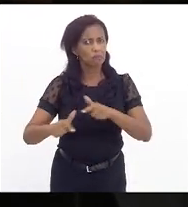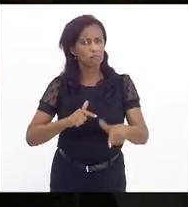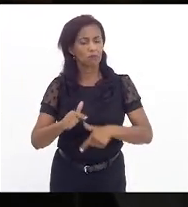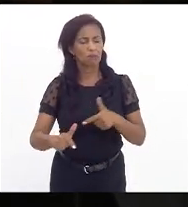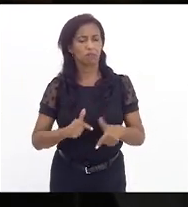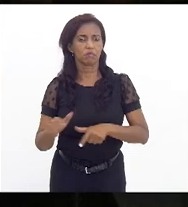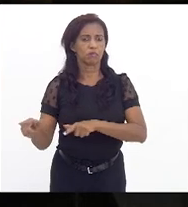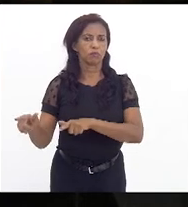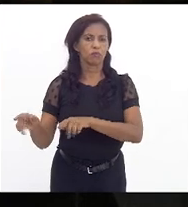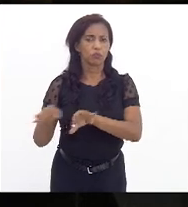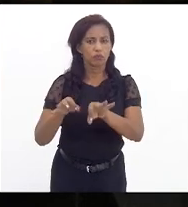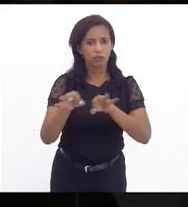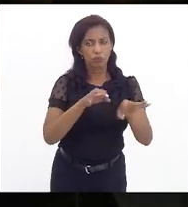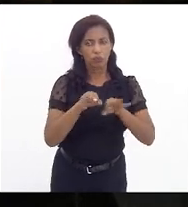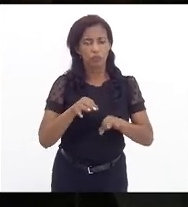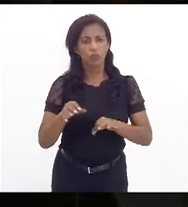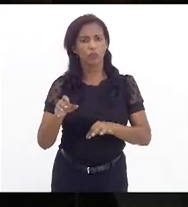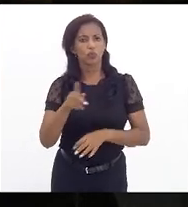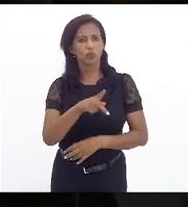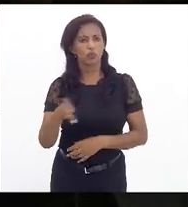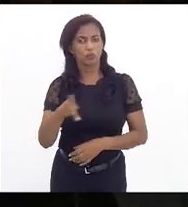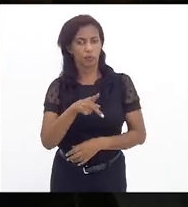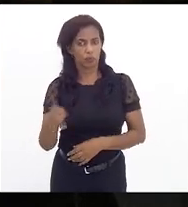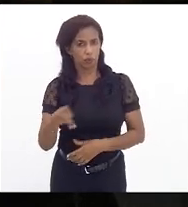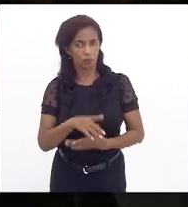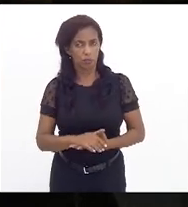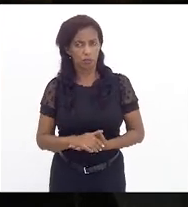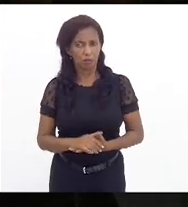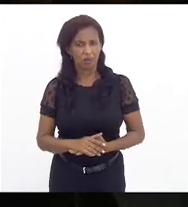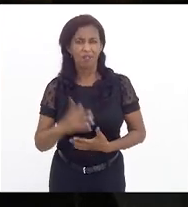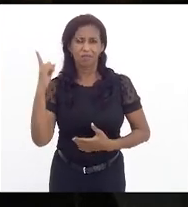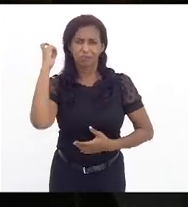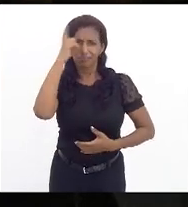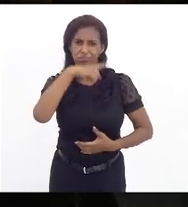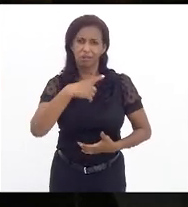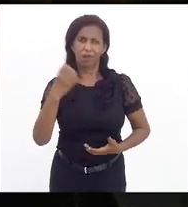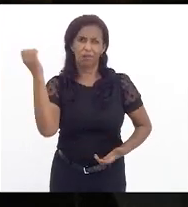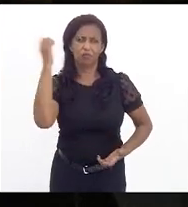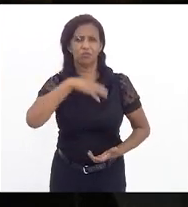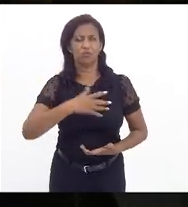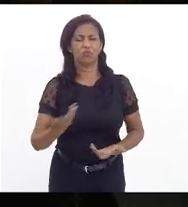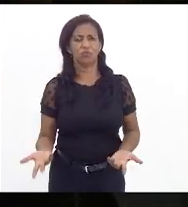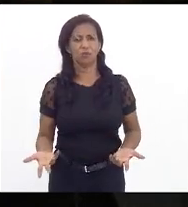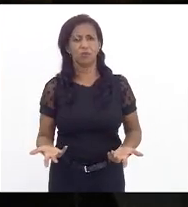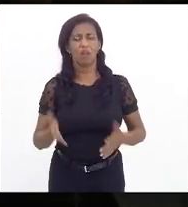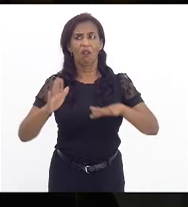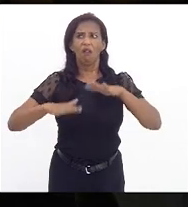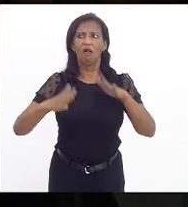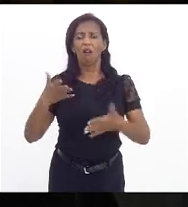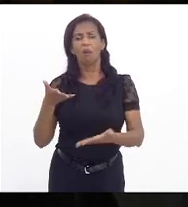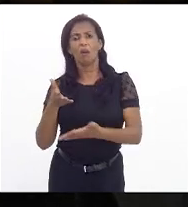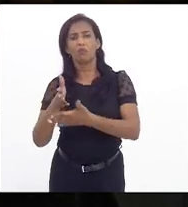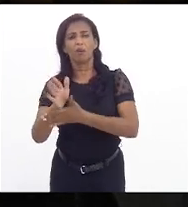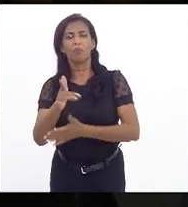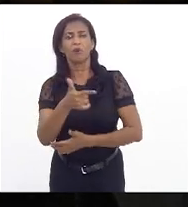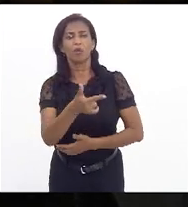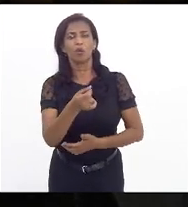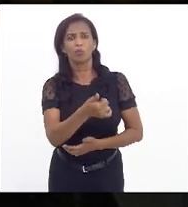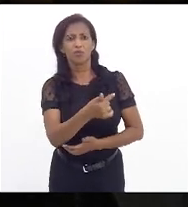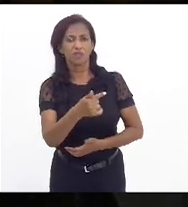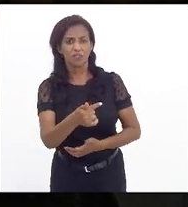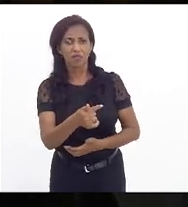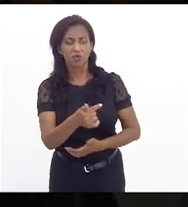professores, na organização das escolas. É brutal. Ah, mas não foi aprovado em